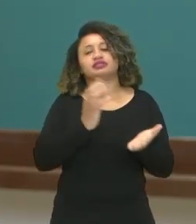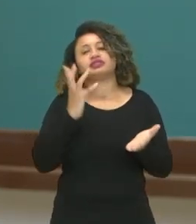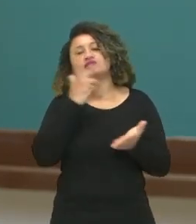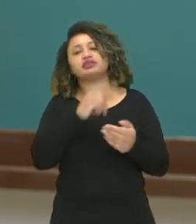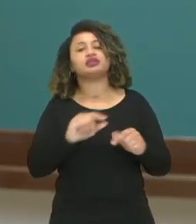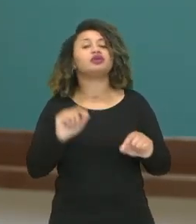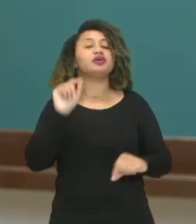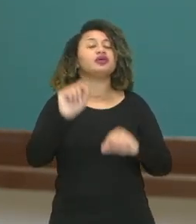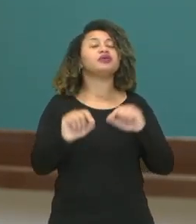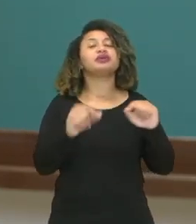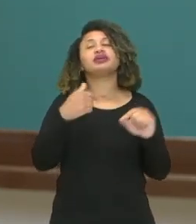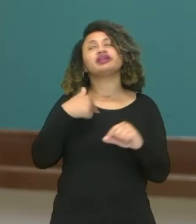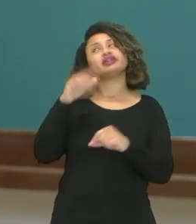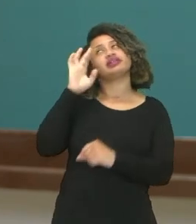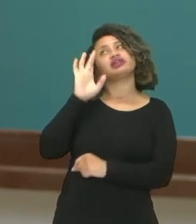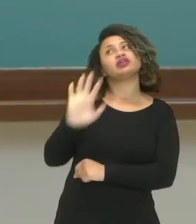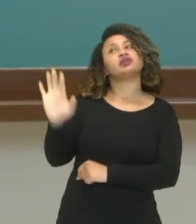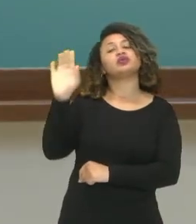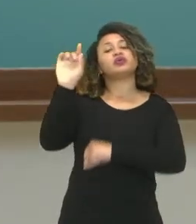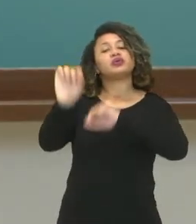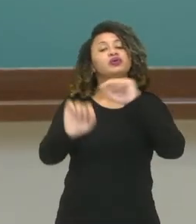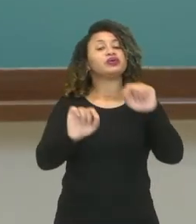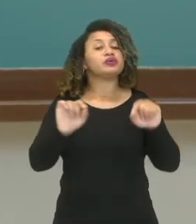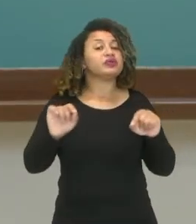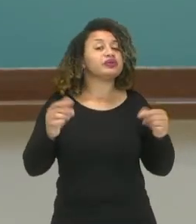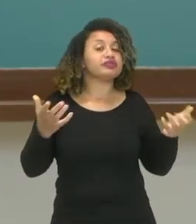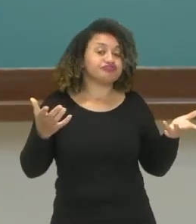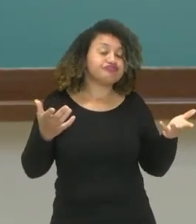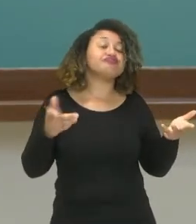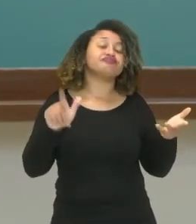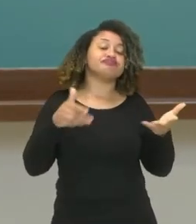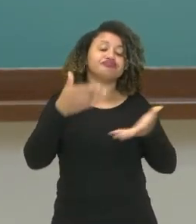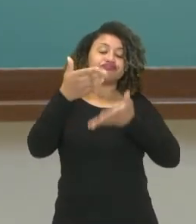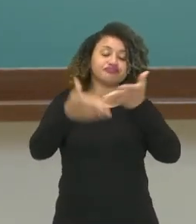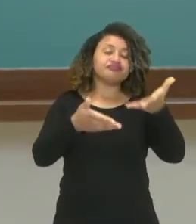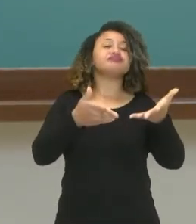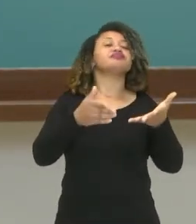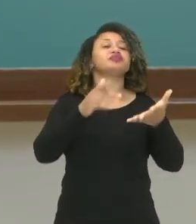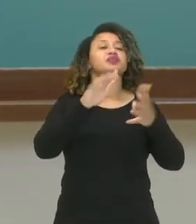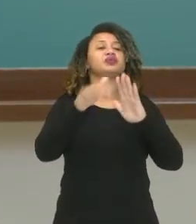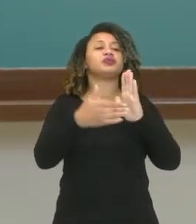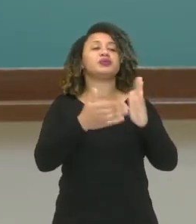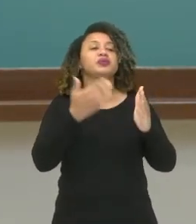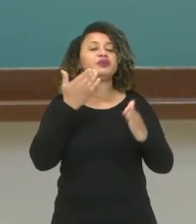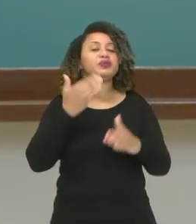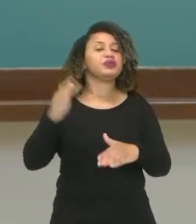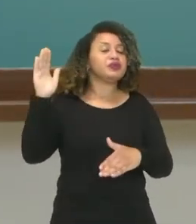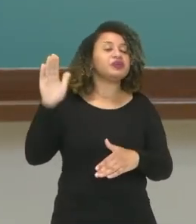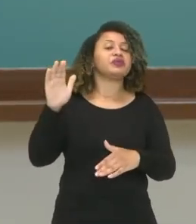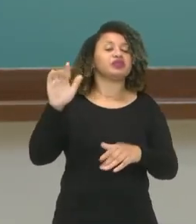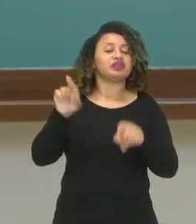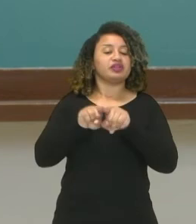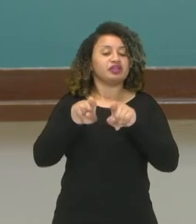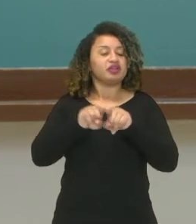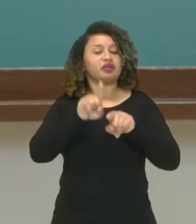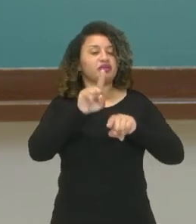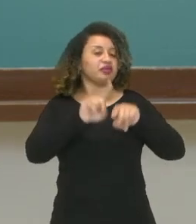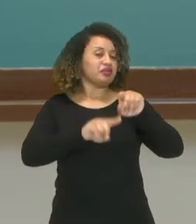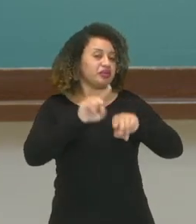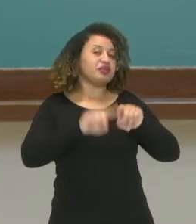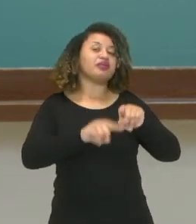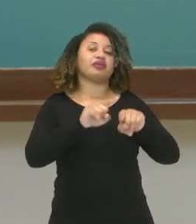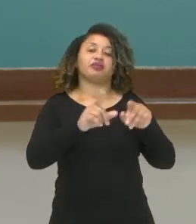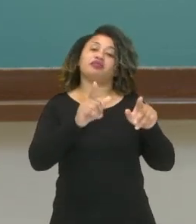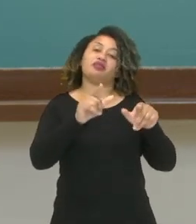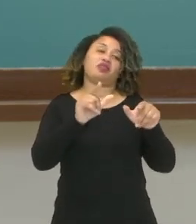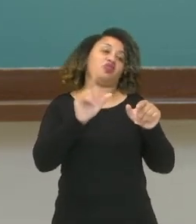seriam essas ilusões? Muito bem, os tratamentos que tudo prometem, os cosméticos milagrosos, né?